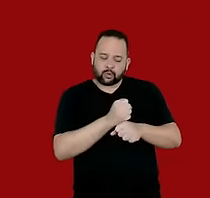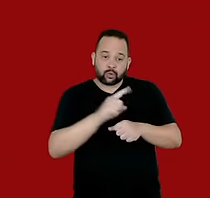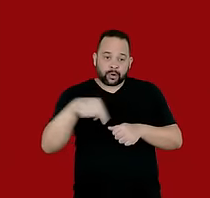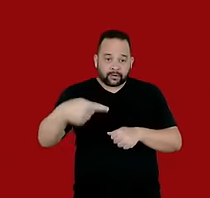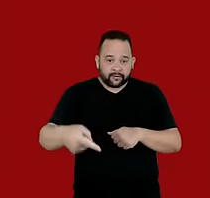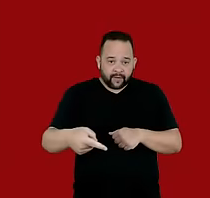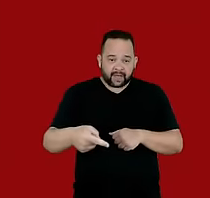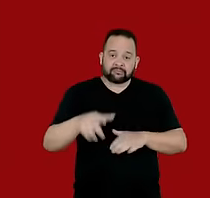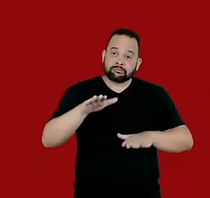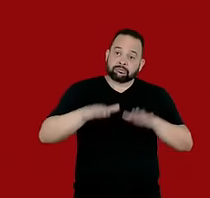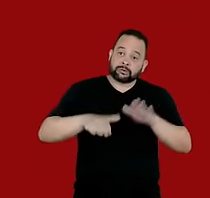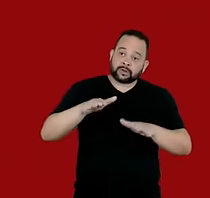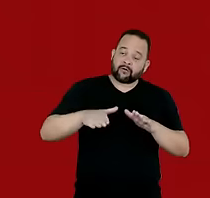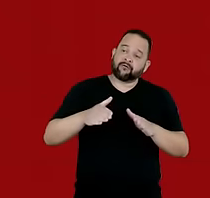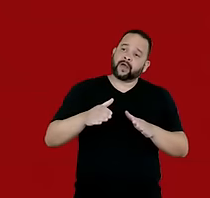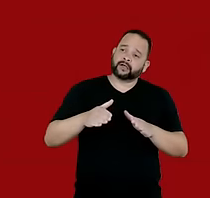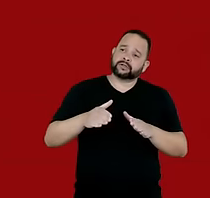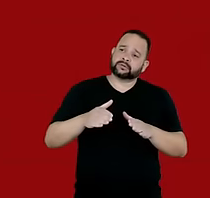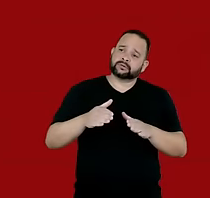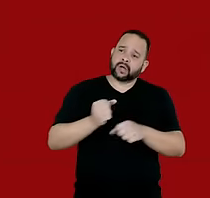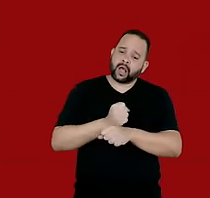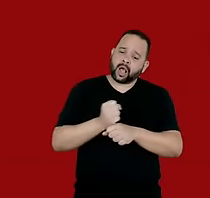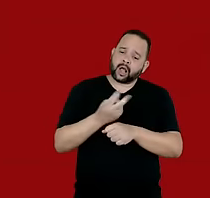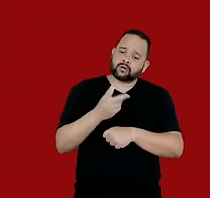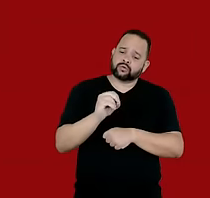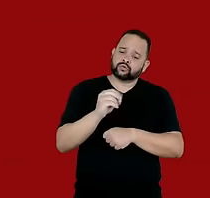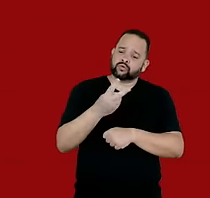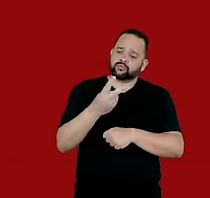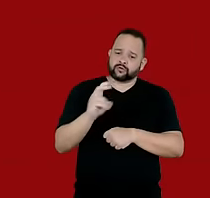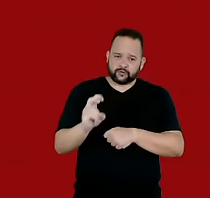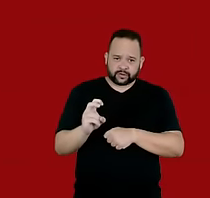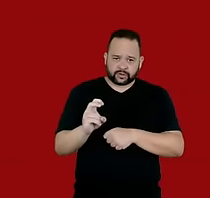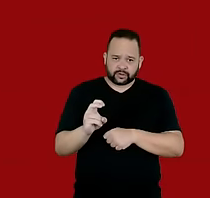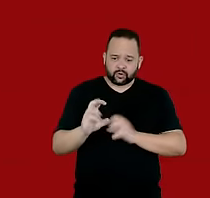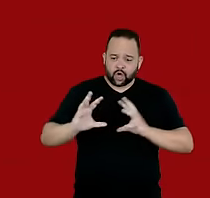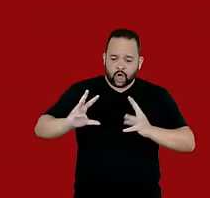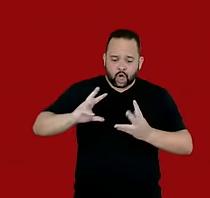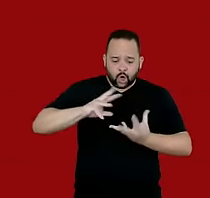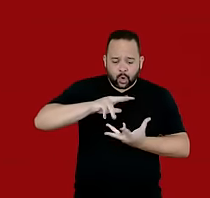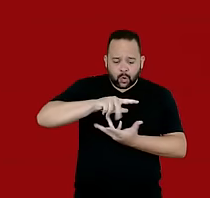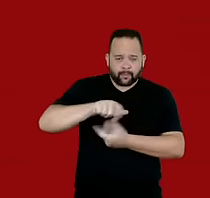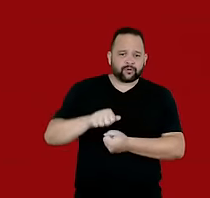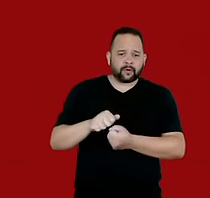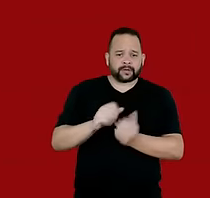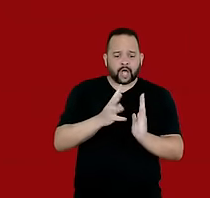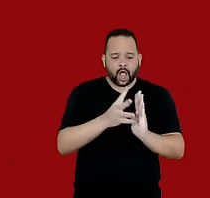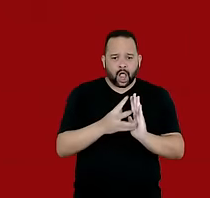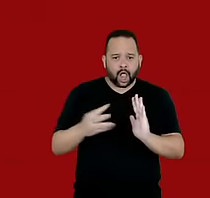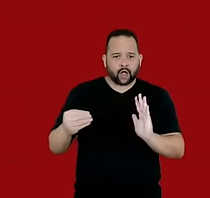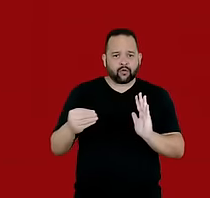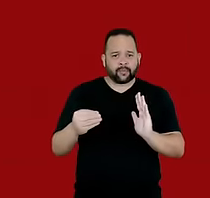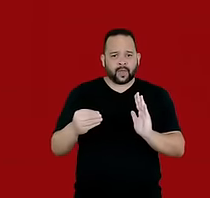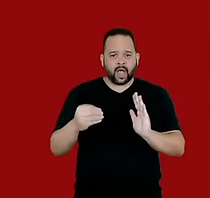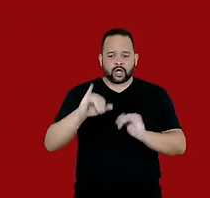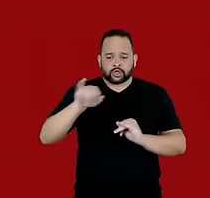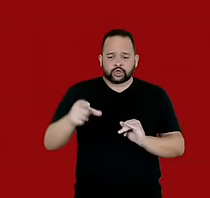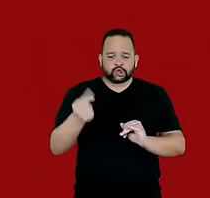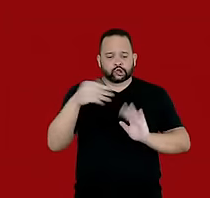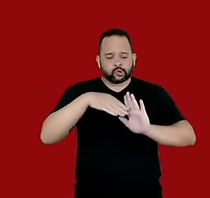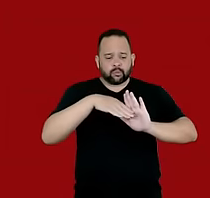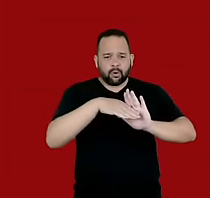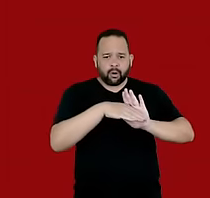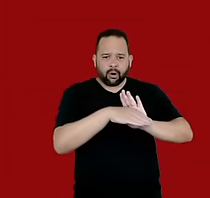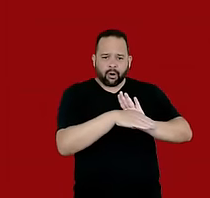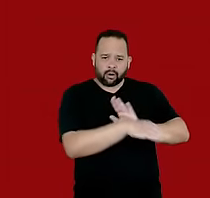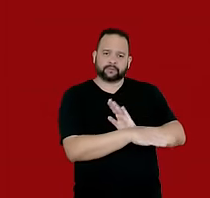vai entrar num ciclo eh sincronizado de queda de juros acho que esse é um cenário importante que é o o que vai ancorar aqui a nossa a